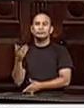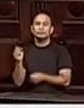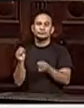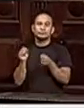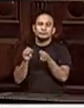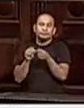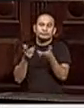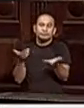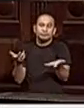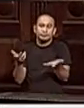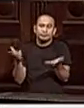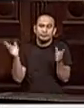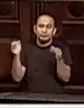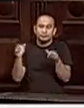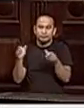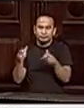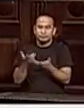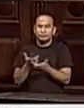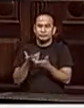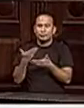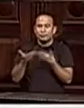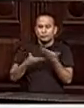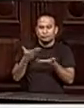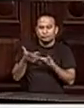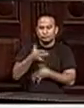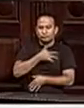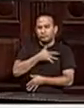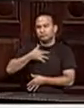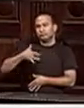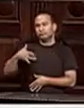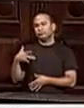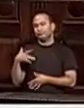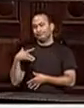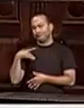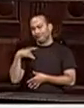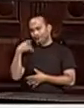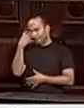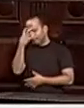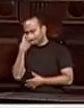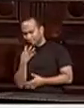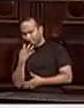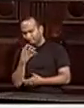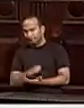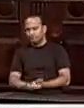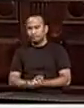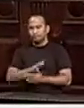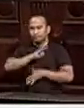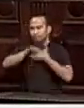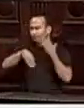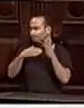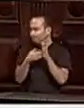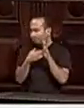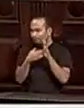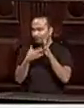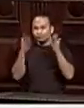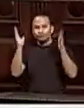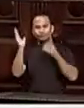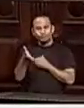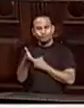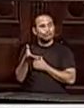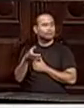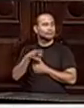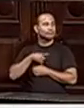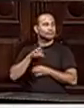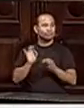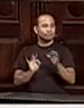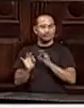naquilo que significa tratamento de doenças com grau de complexidade elevado. Tudo isso daí de águas